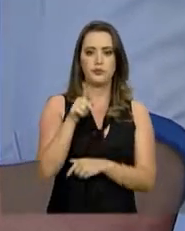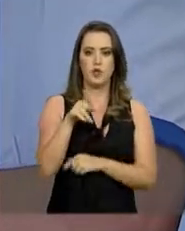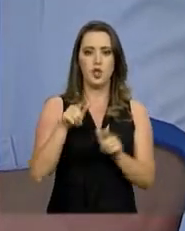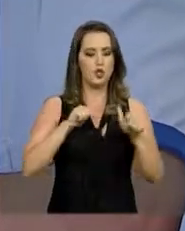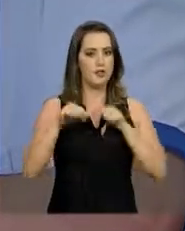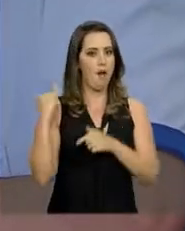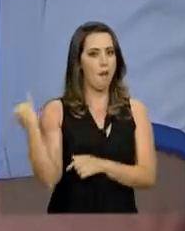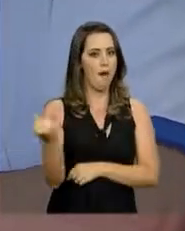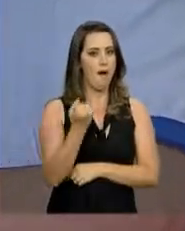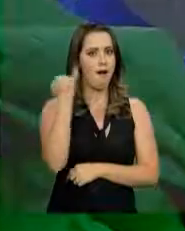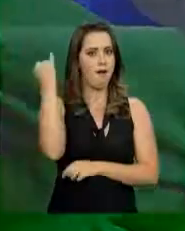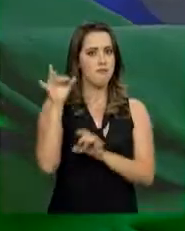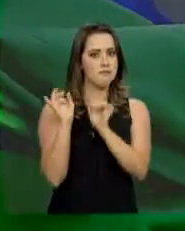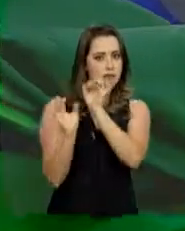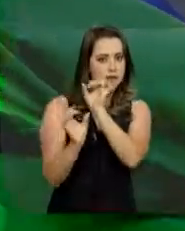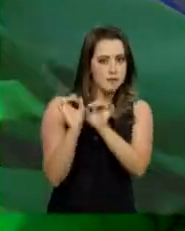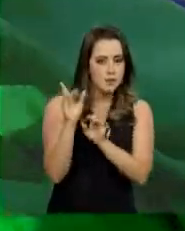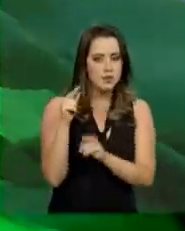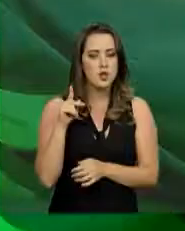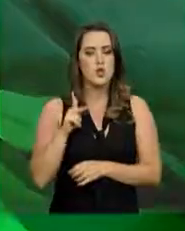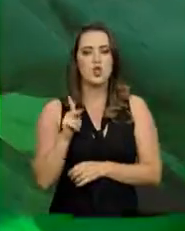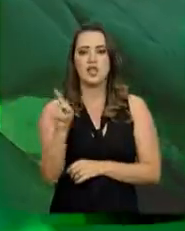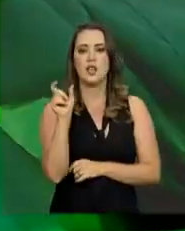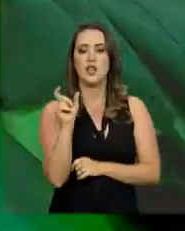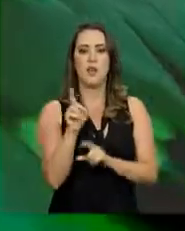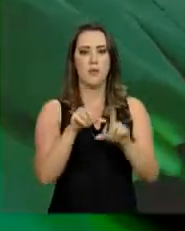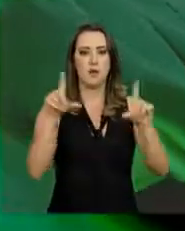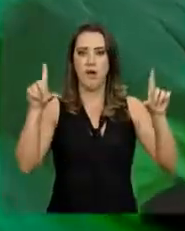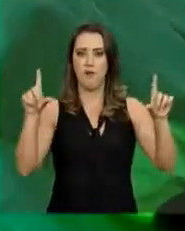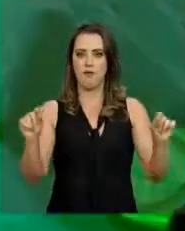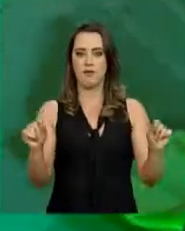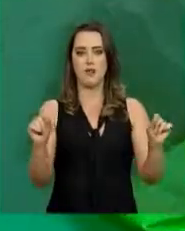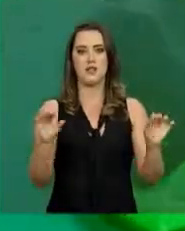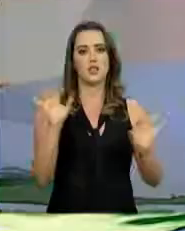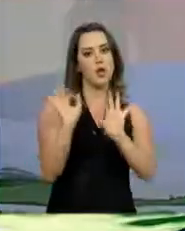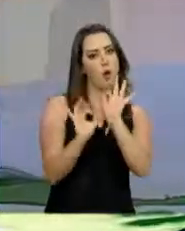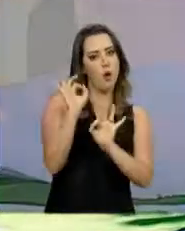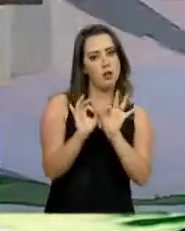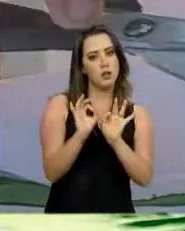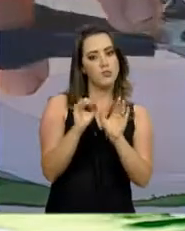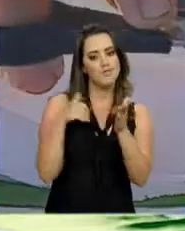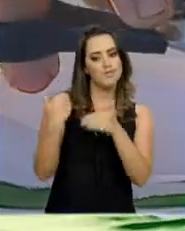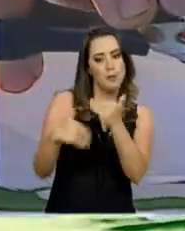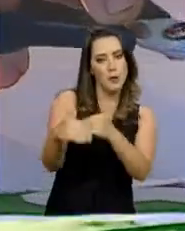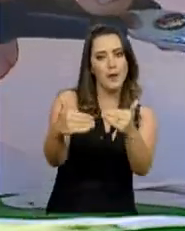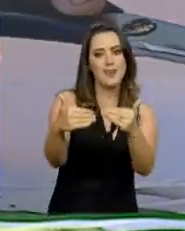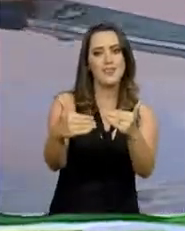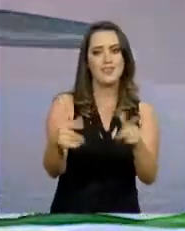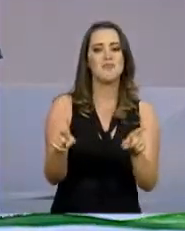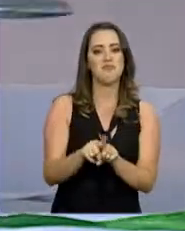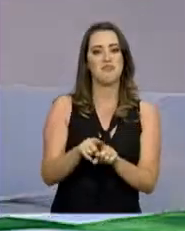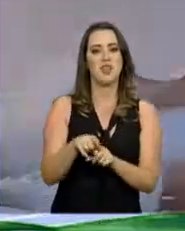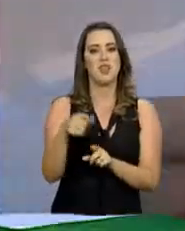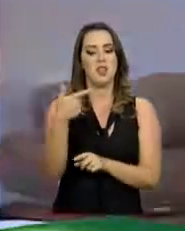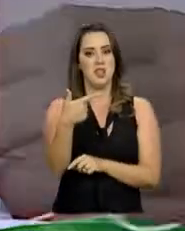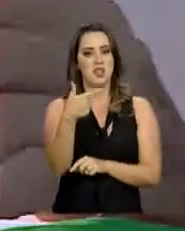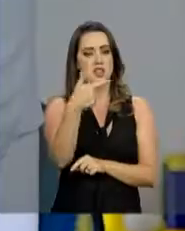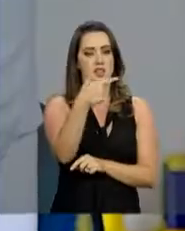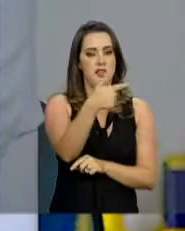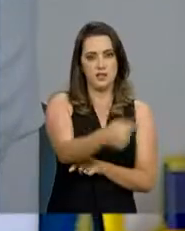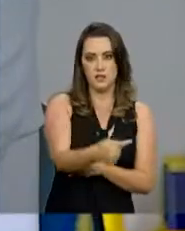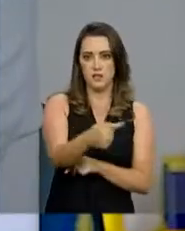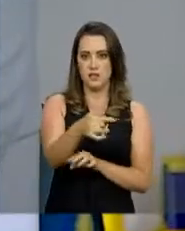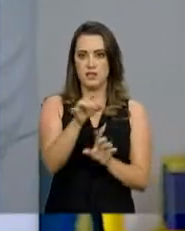missão específica. Sempre borda a frase, ordem e progresso. E as 27 estrelas da bandeira.